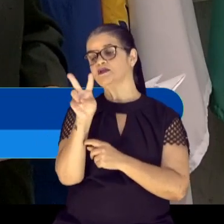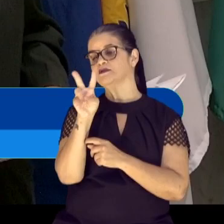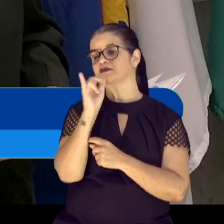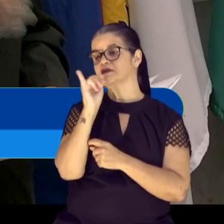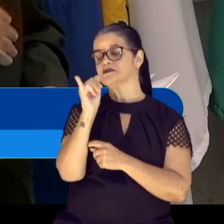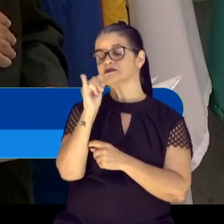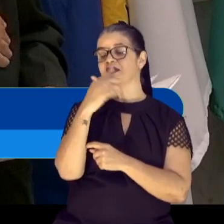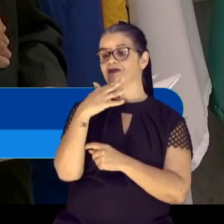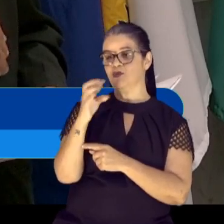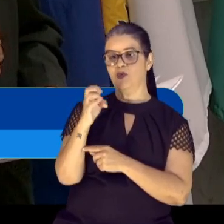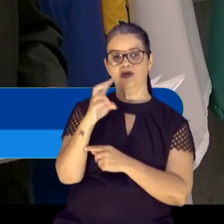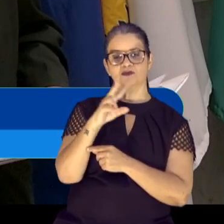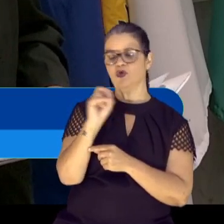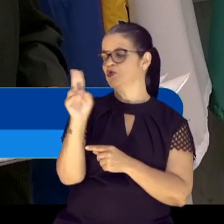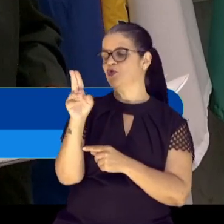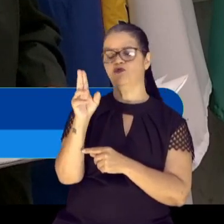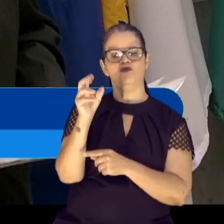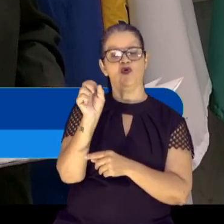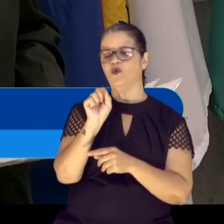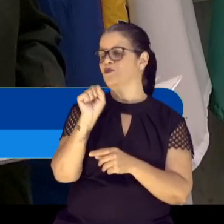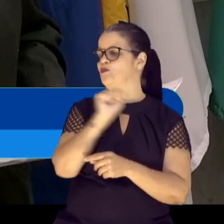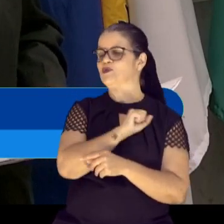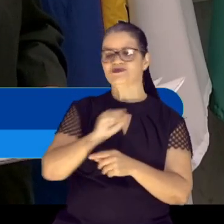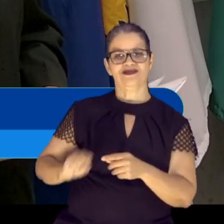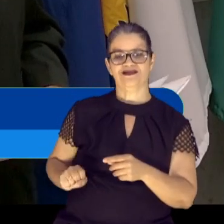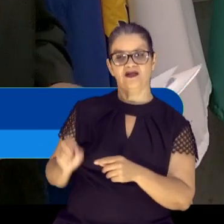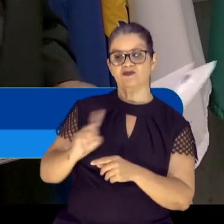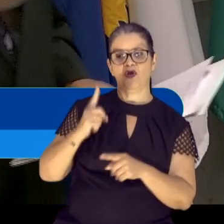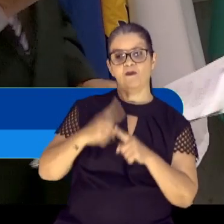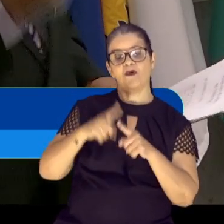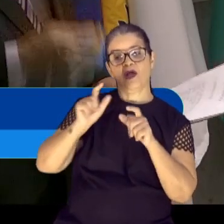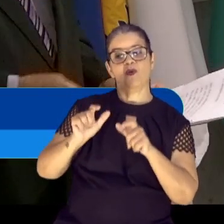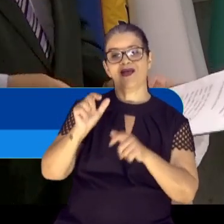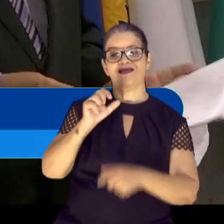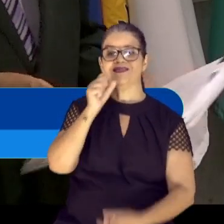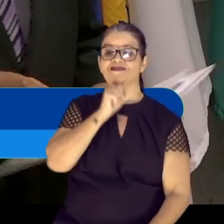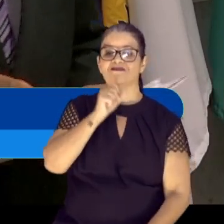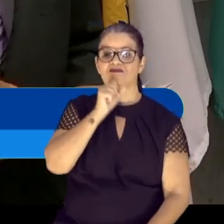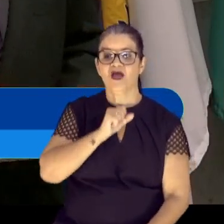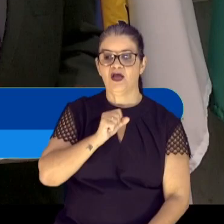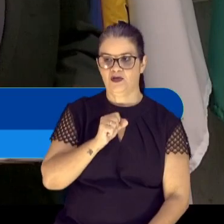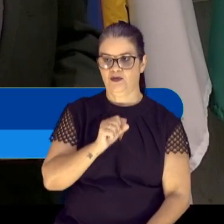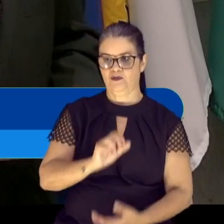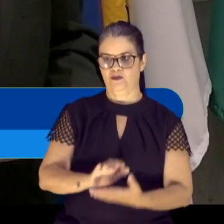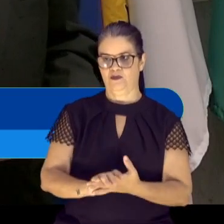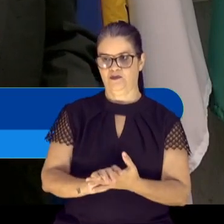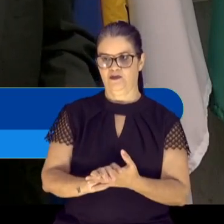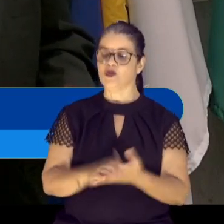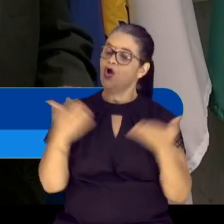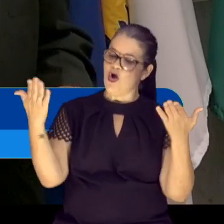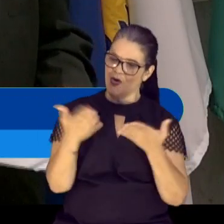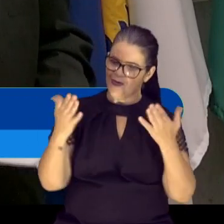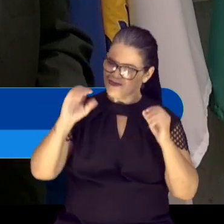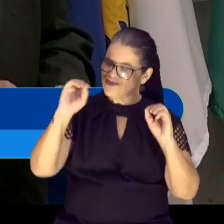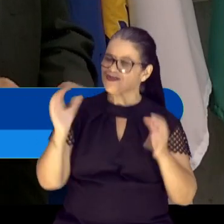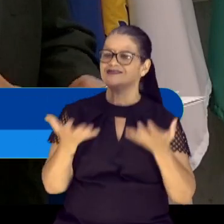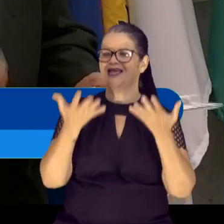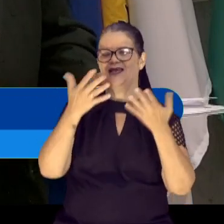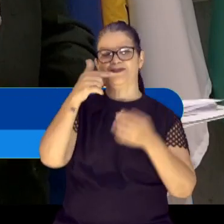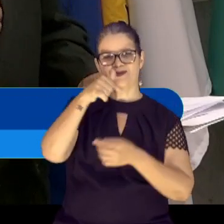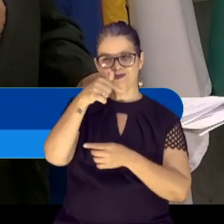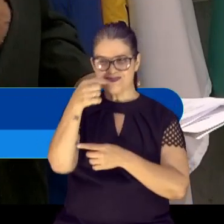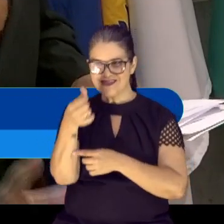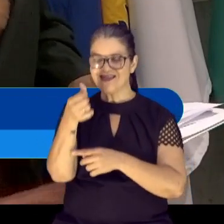Eduardo, eu não vou para o Senado não, que o Senado é lugar de velho. E hoje, a gente celebrando os